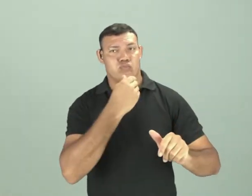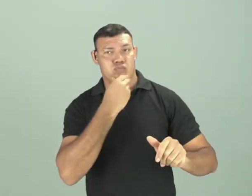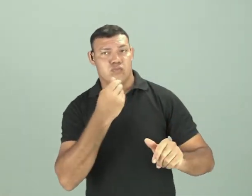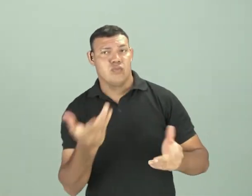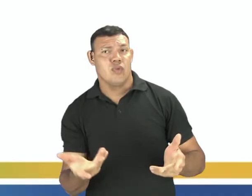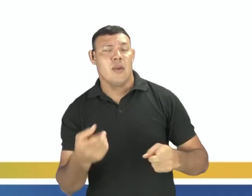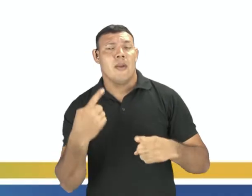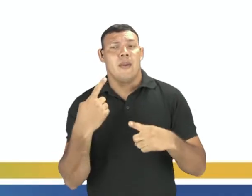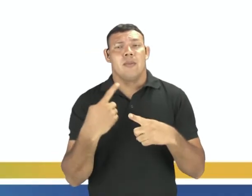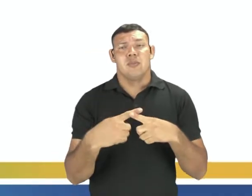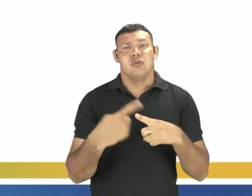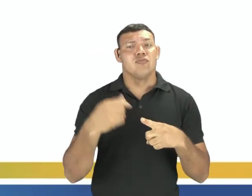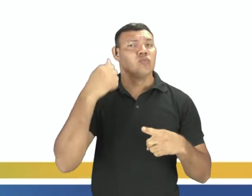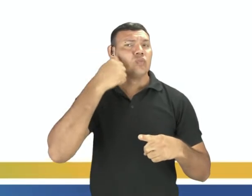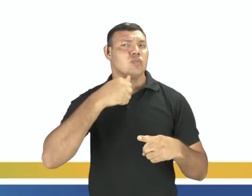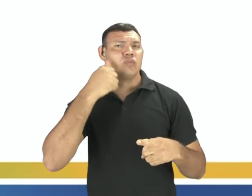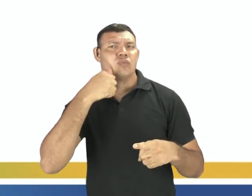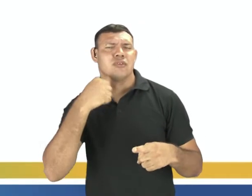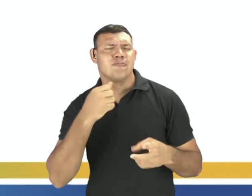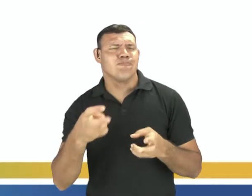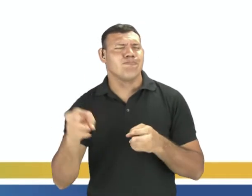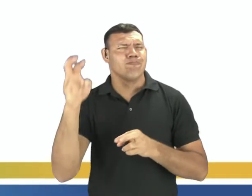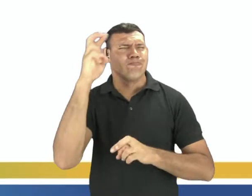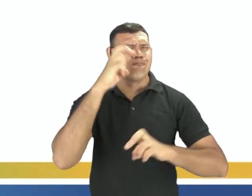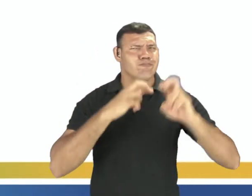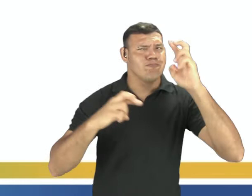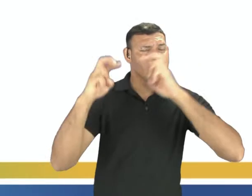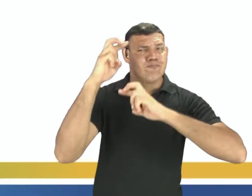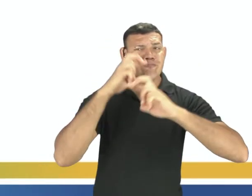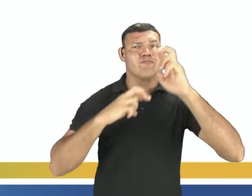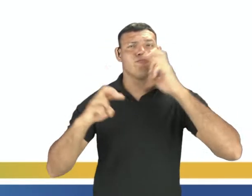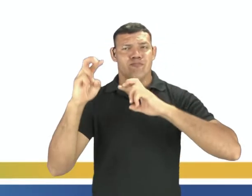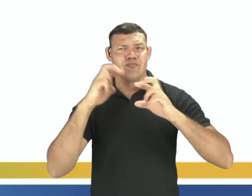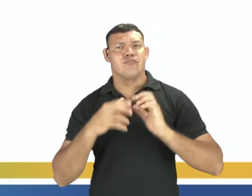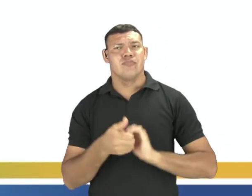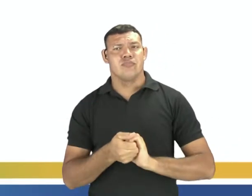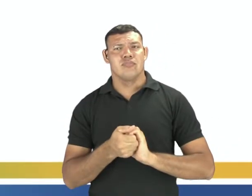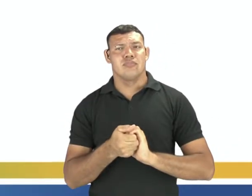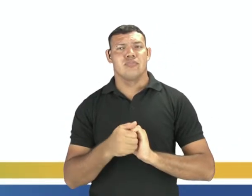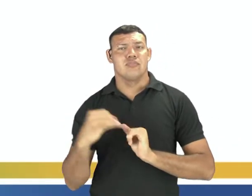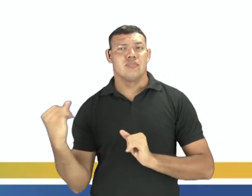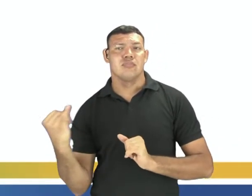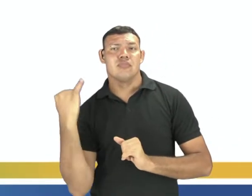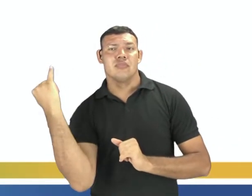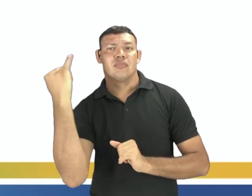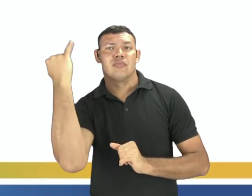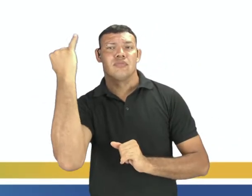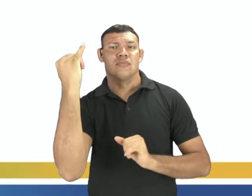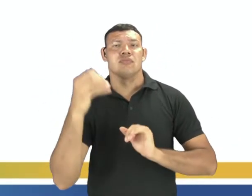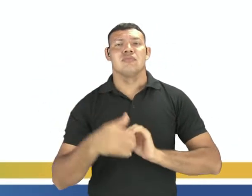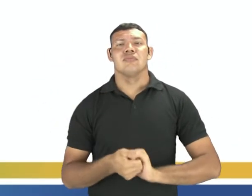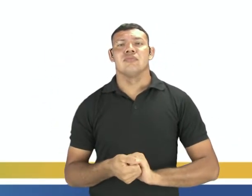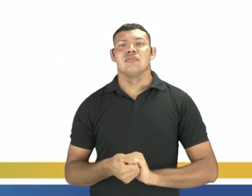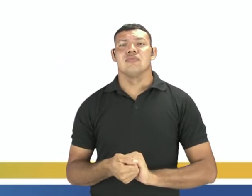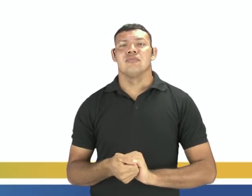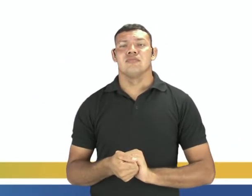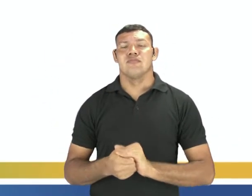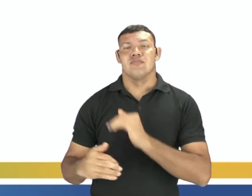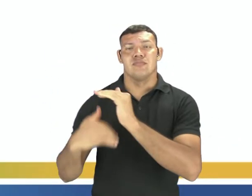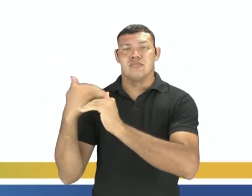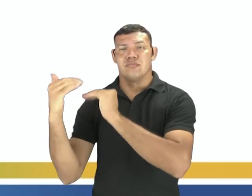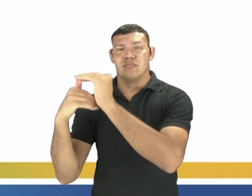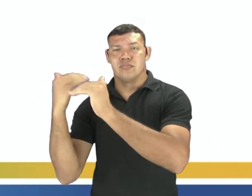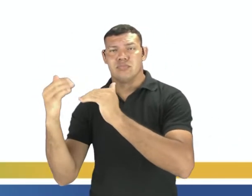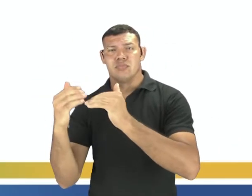né? Então, nas mulheres, observa-se um aumento da altura e do peso, o